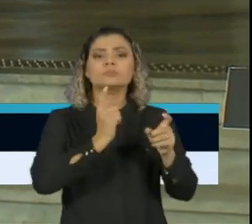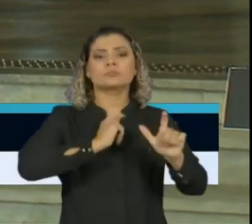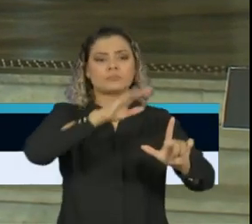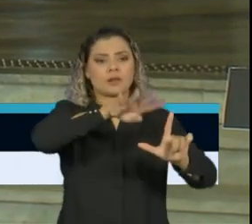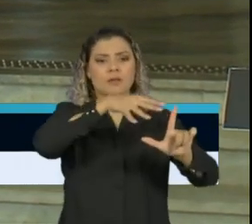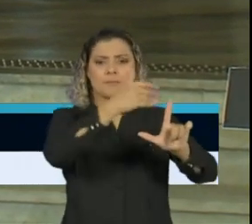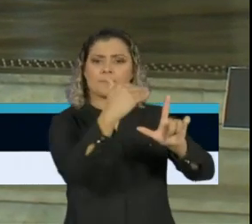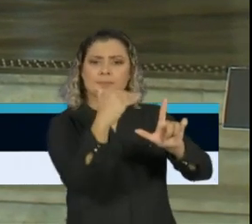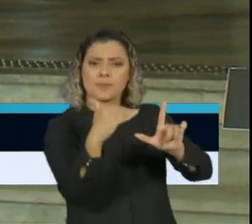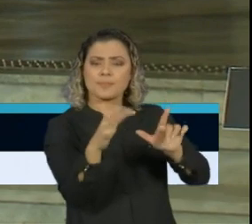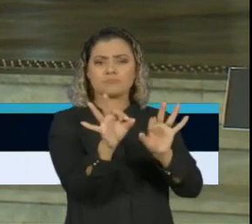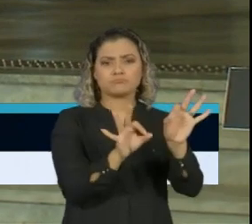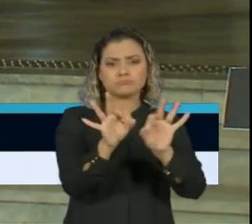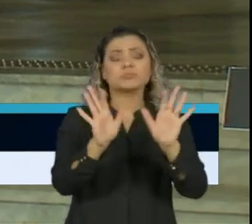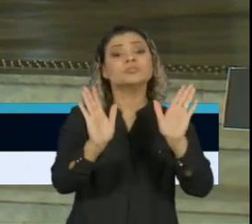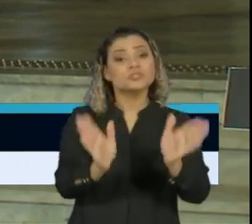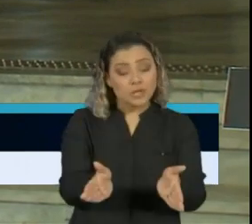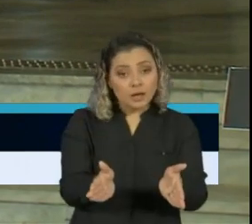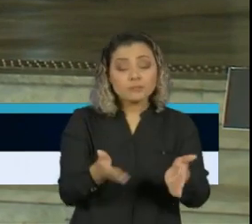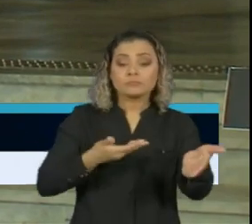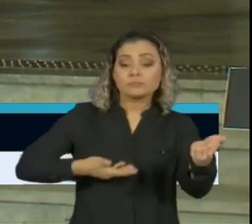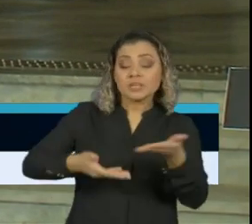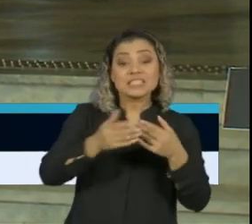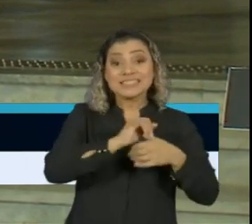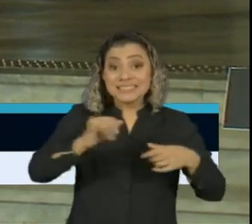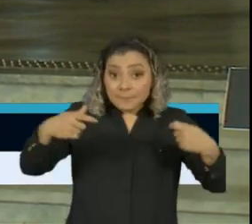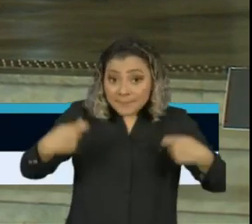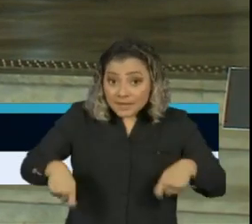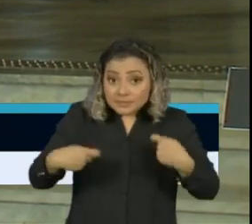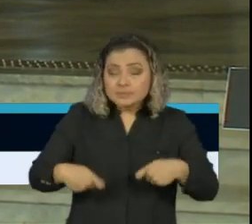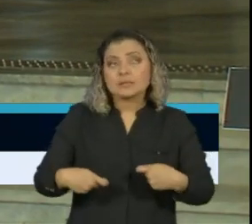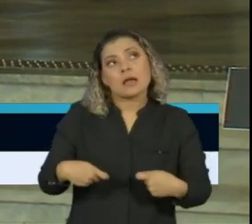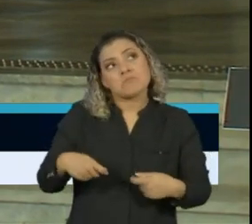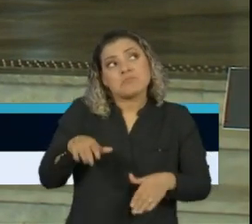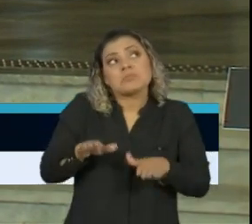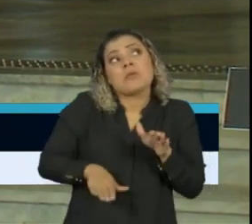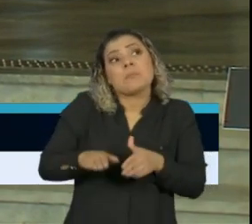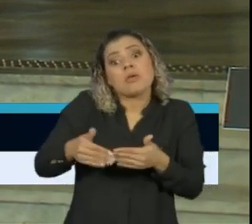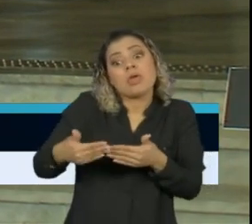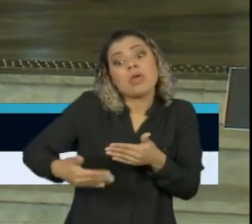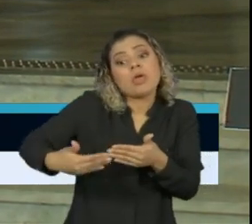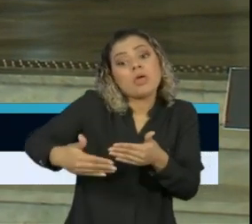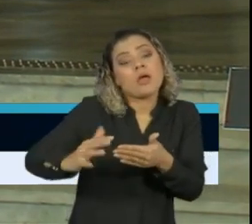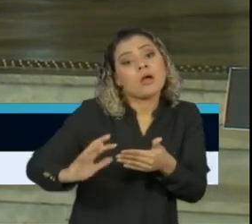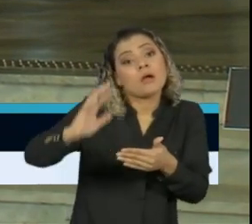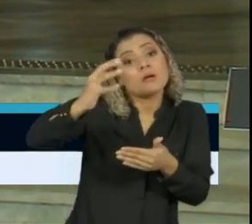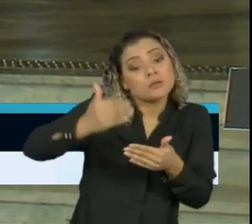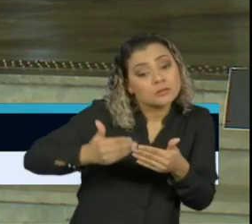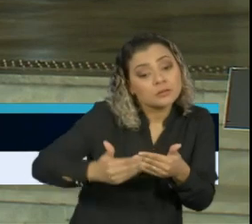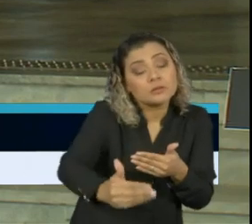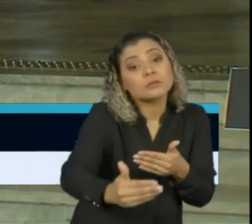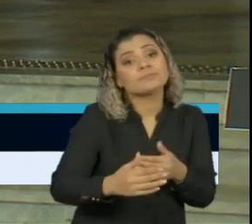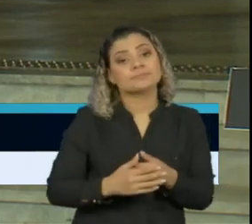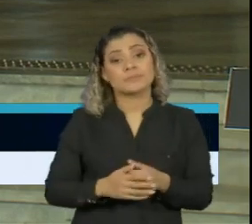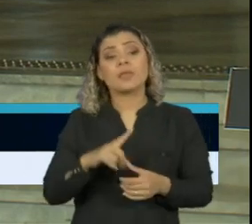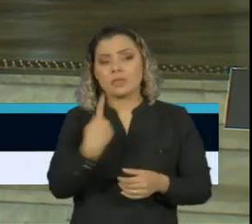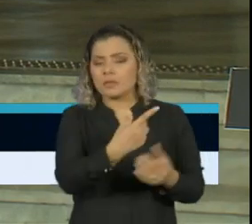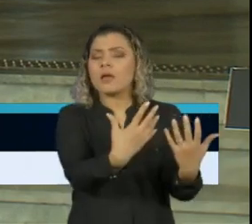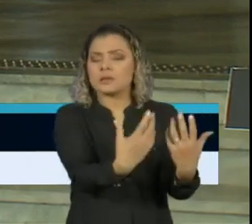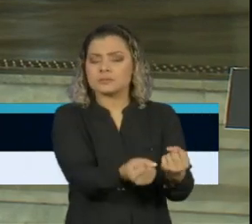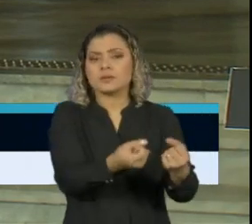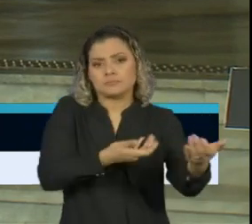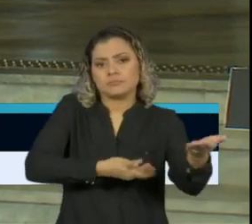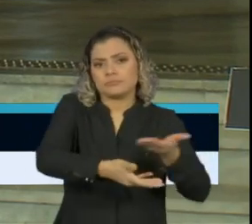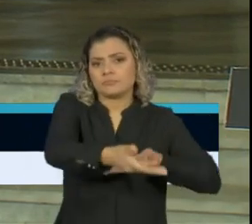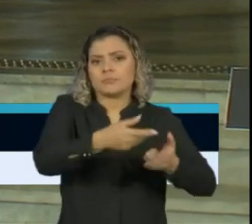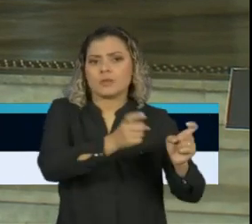cronograma, dialogaram conosco e, se for necessário, dependendo do que vai acontecer ainda daqui para frente, eles estão abertos sim ao